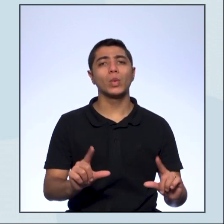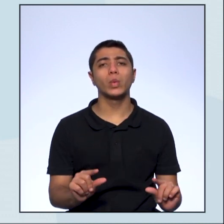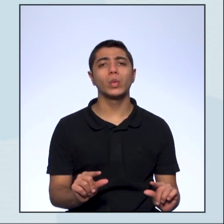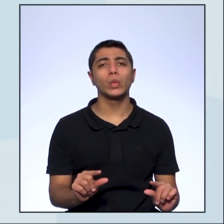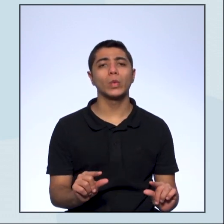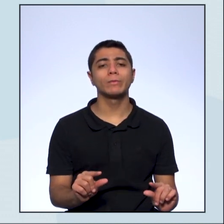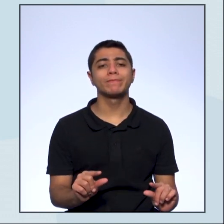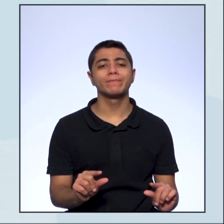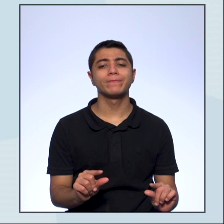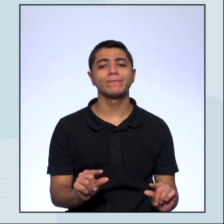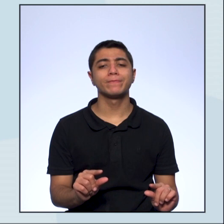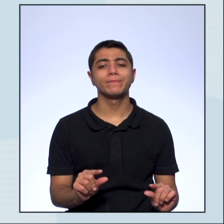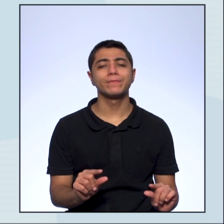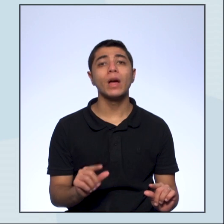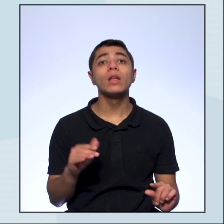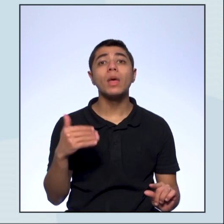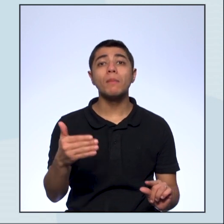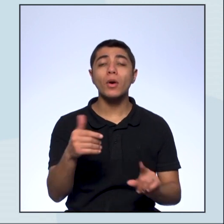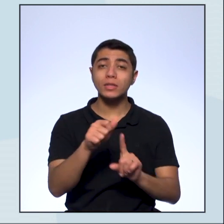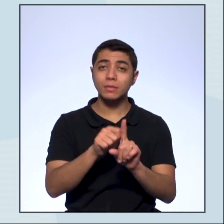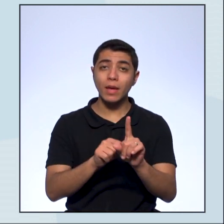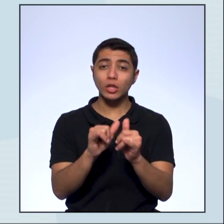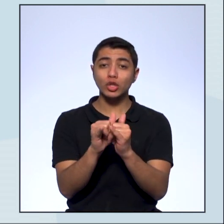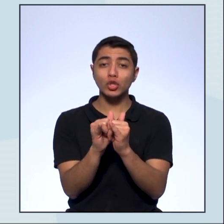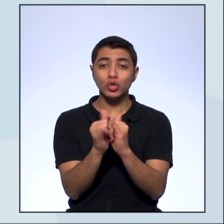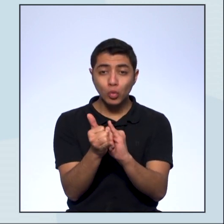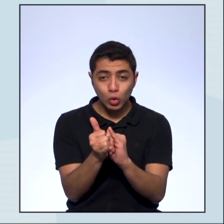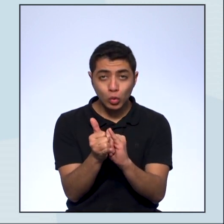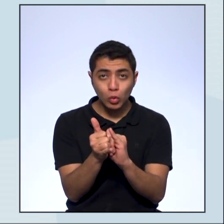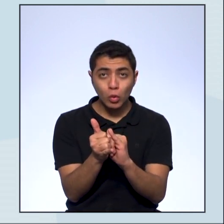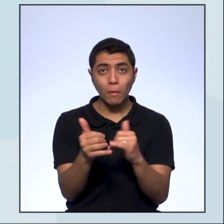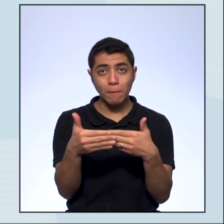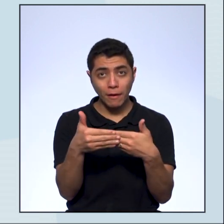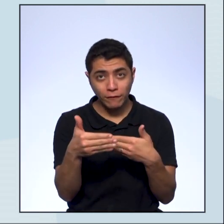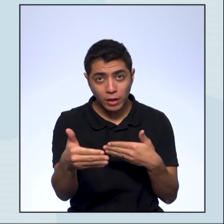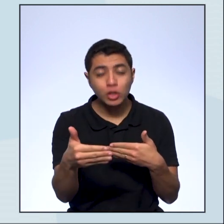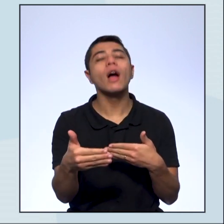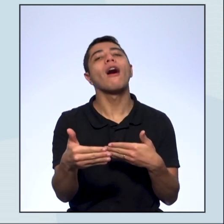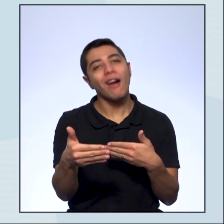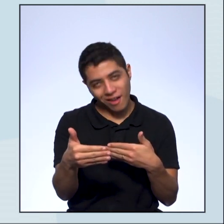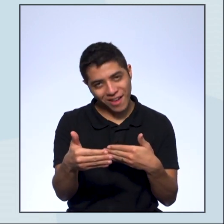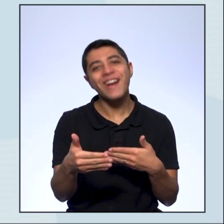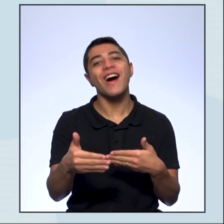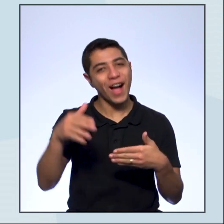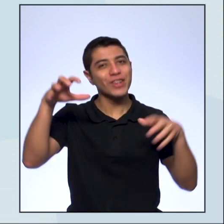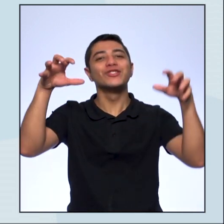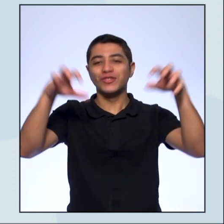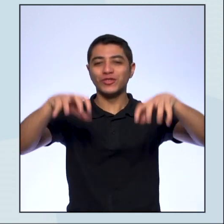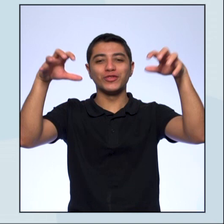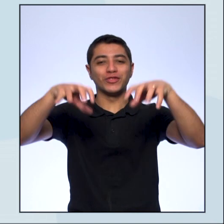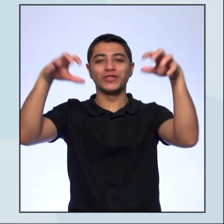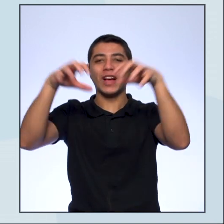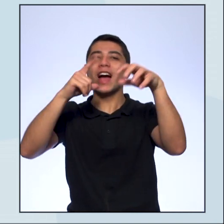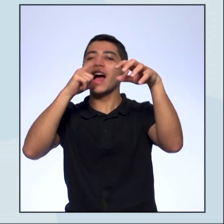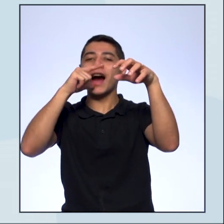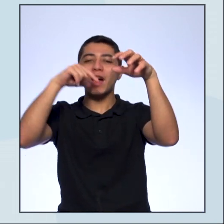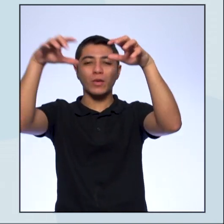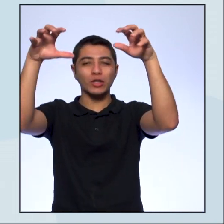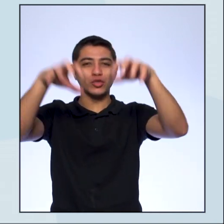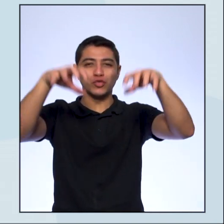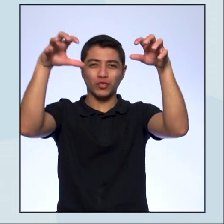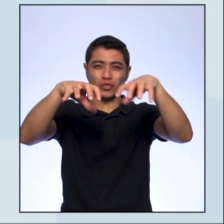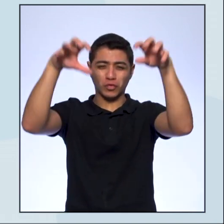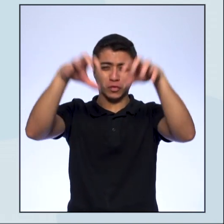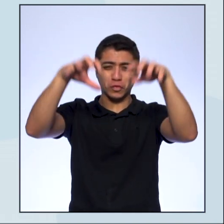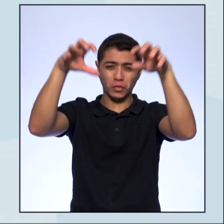as chuvas e a água do rio vai aumentando o volume ali e vai transbordando as